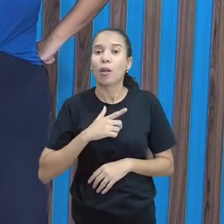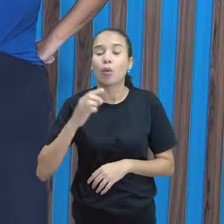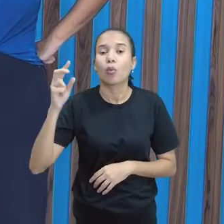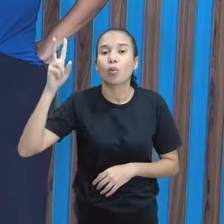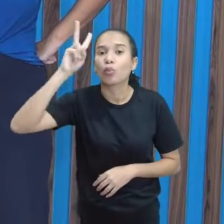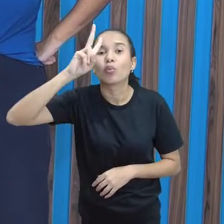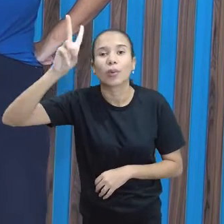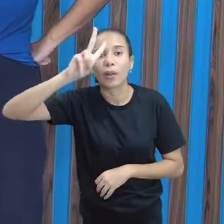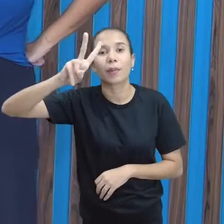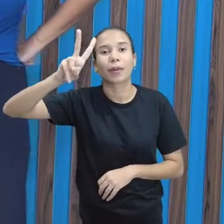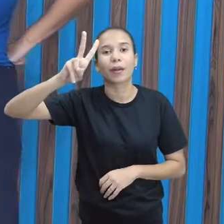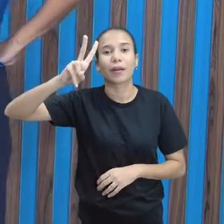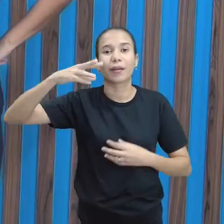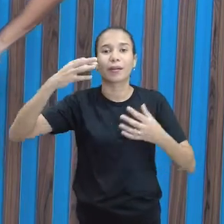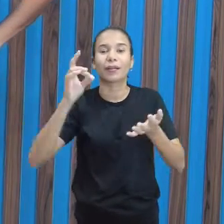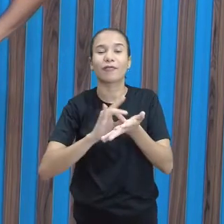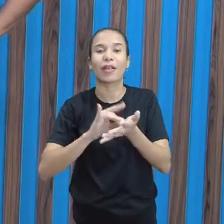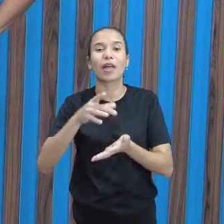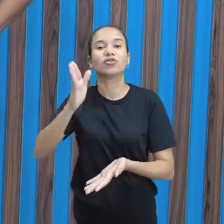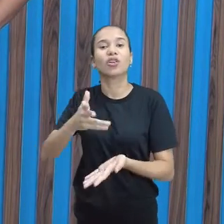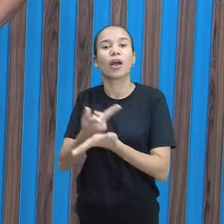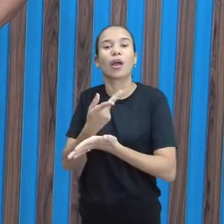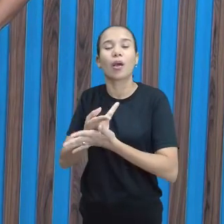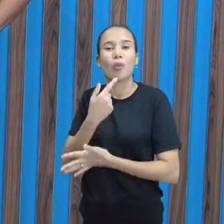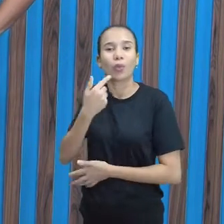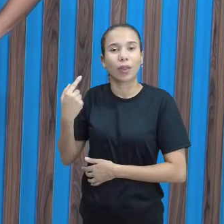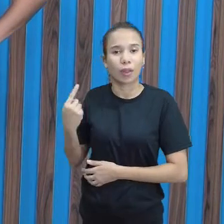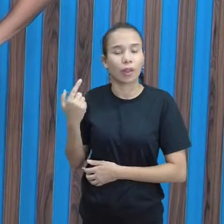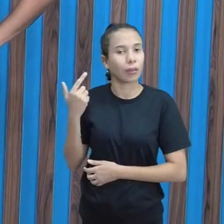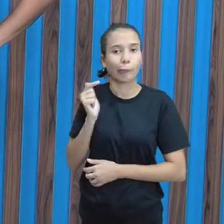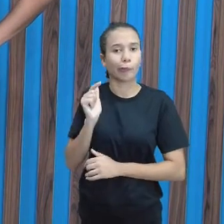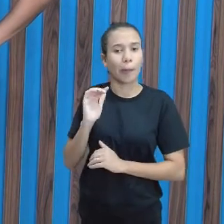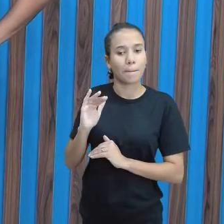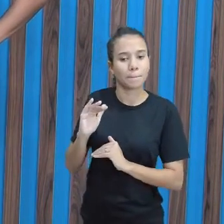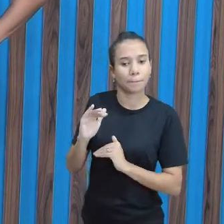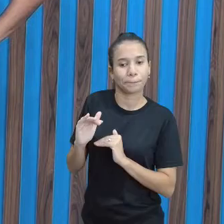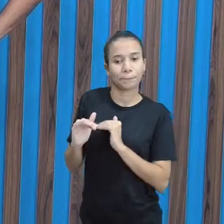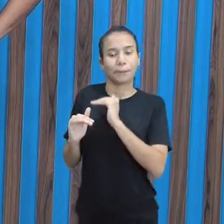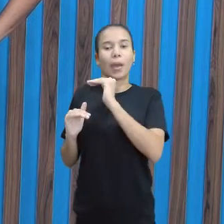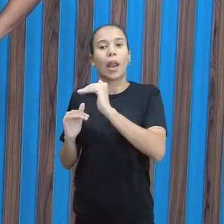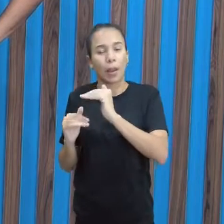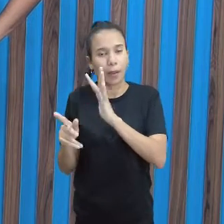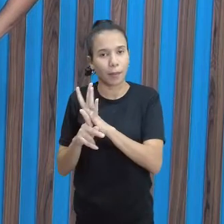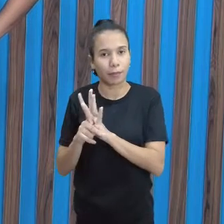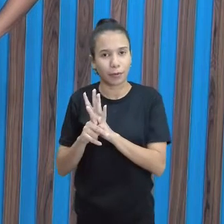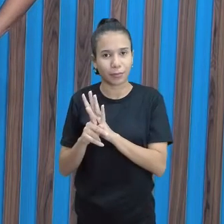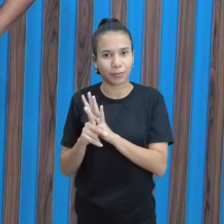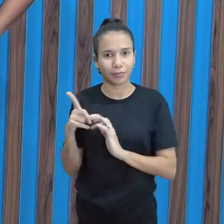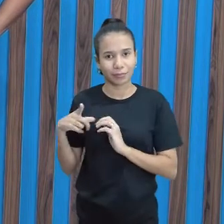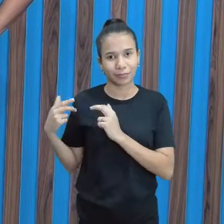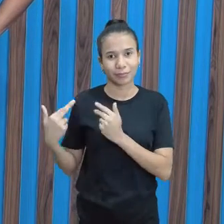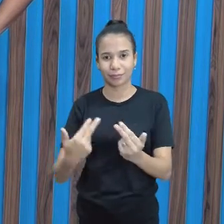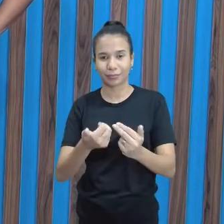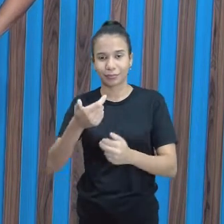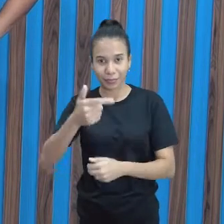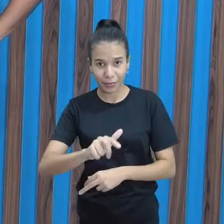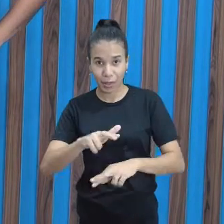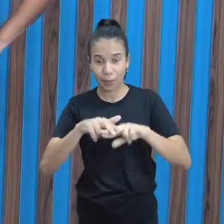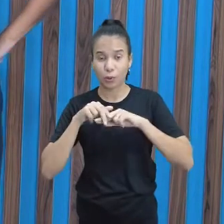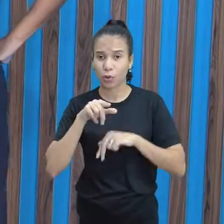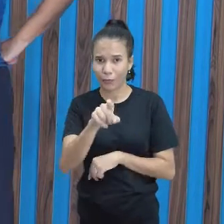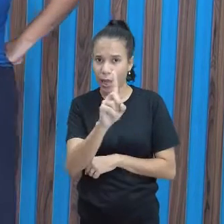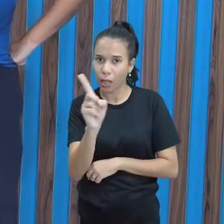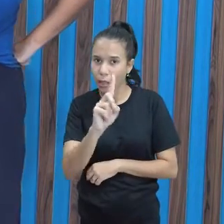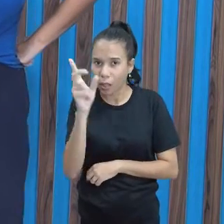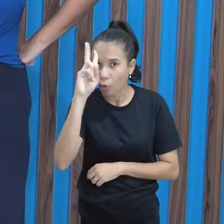lembra do que a gente já errou, né? E a gente não consegue melhorar, digamos assim, ou não passar pela mesma coisa de novo. Então, se você não